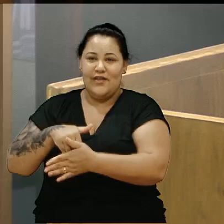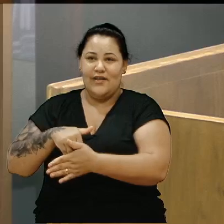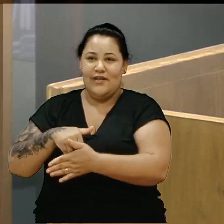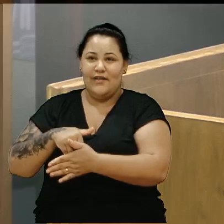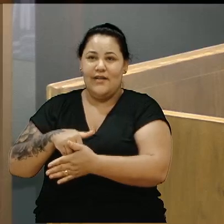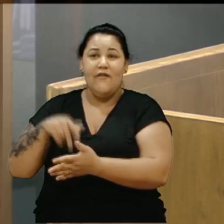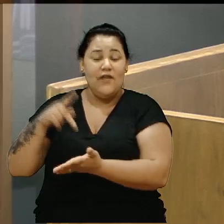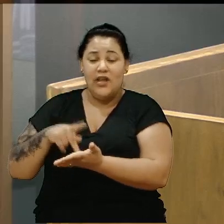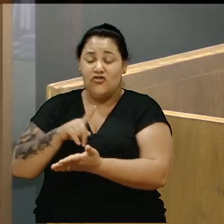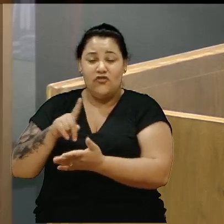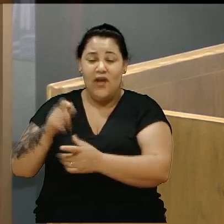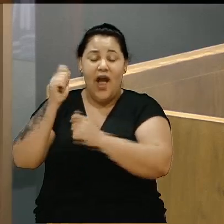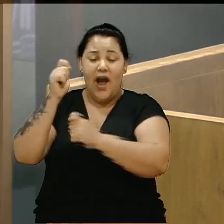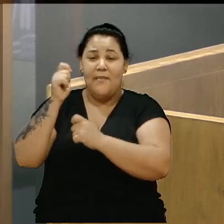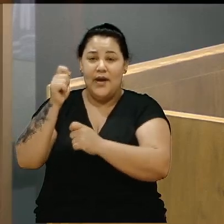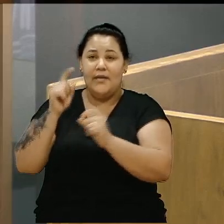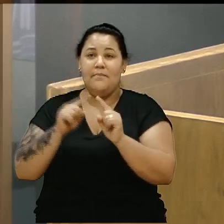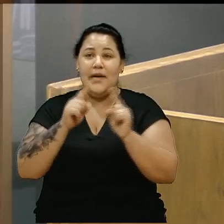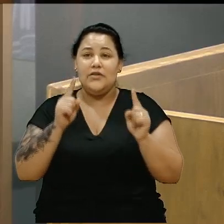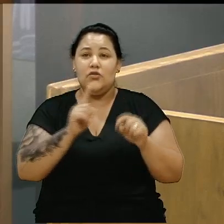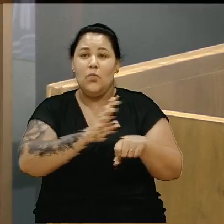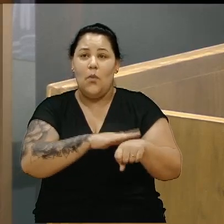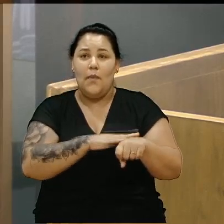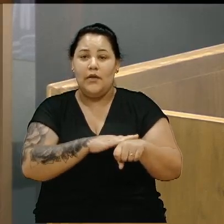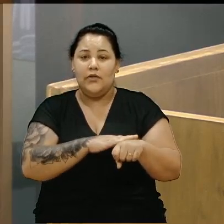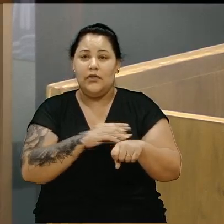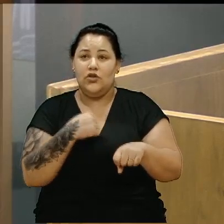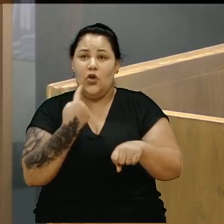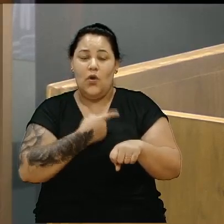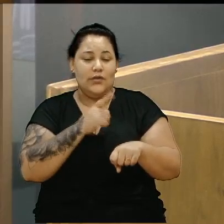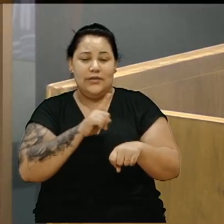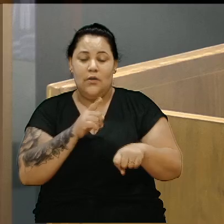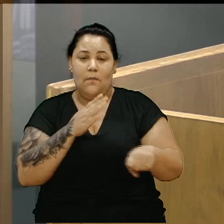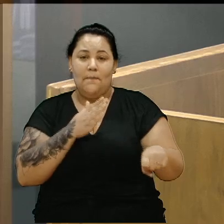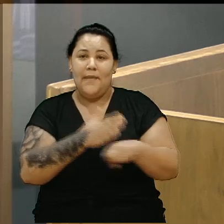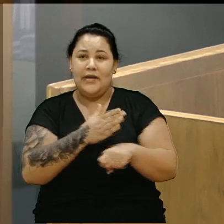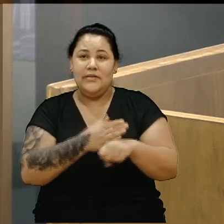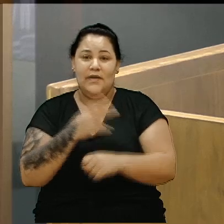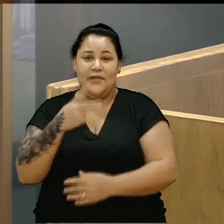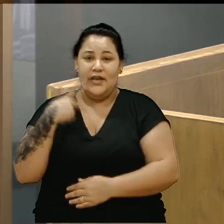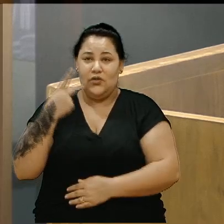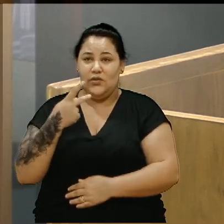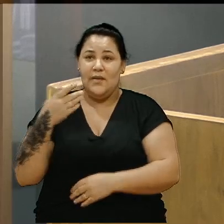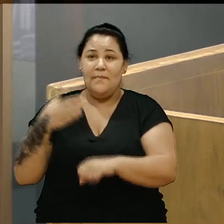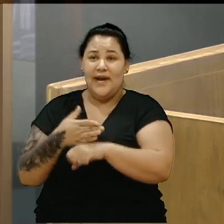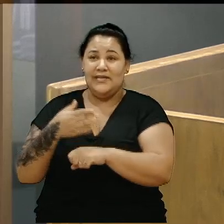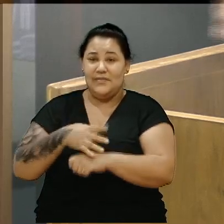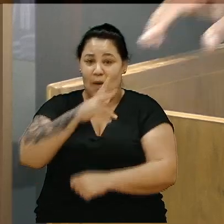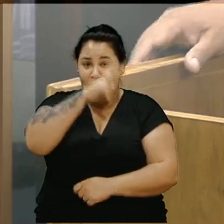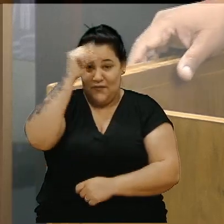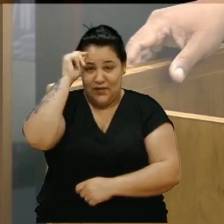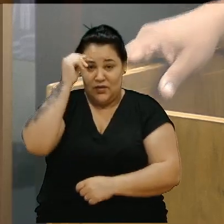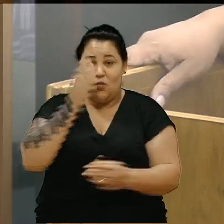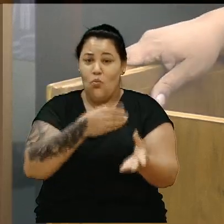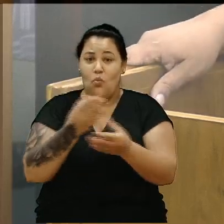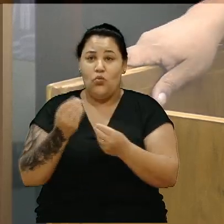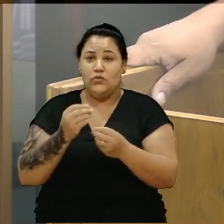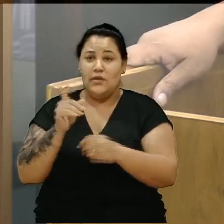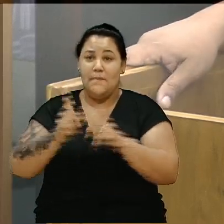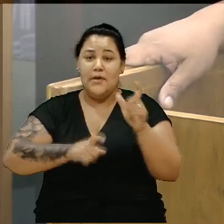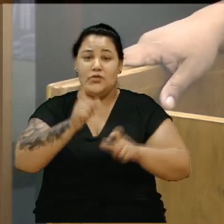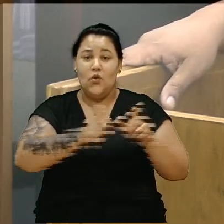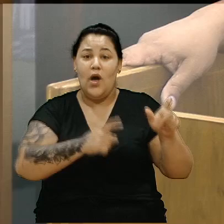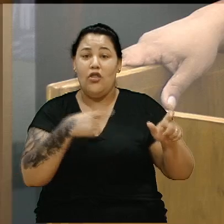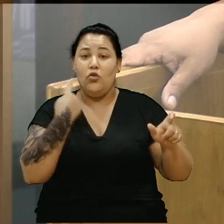fiz campanha, mas quando a gente não vai concorrer a vereador e eu concorrer a vice-prefeito, muitas pessoas nos instam e nos